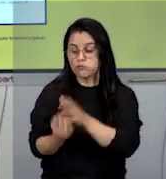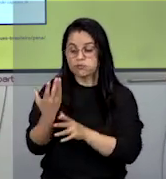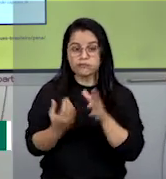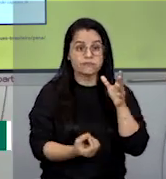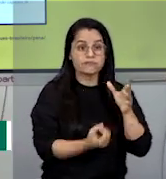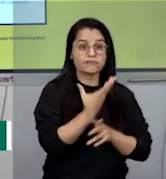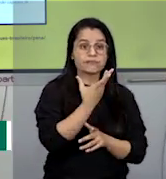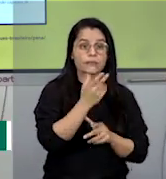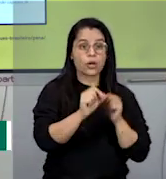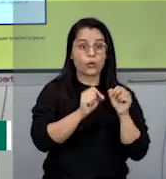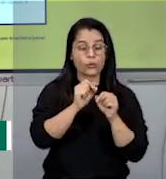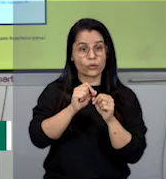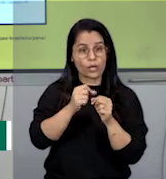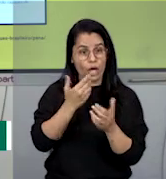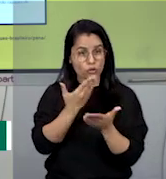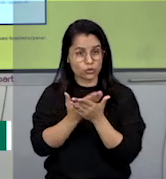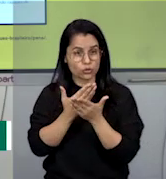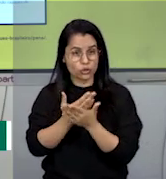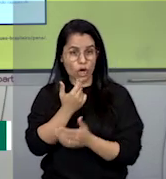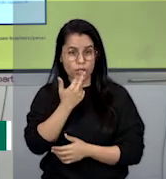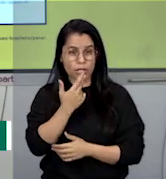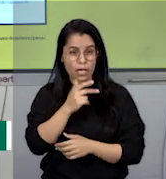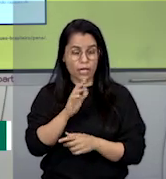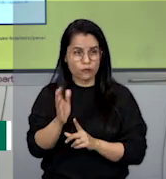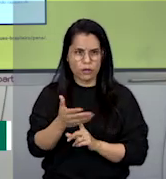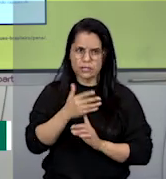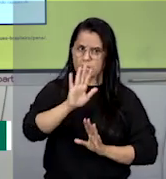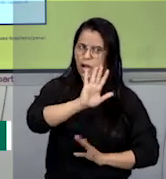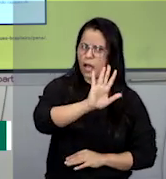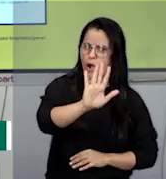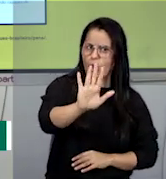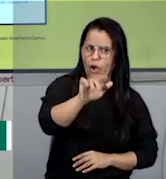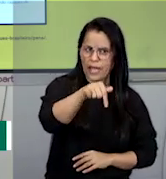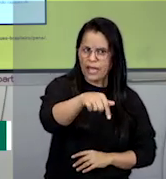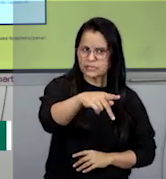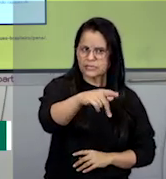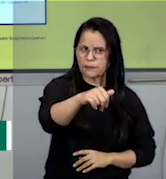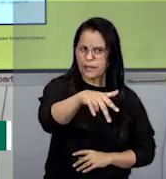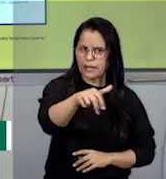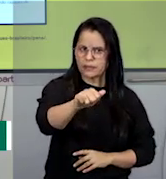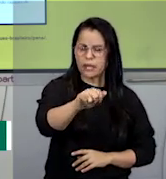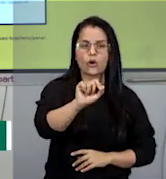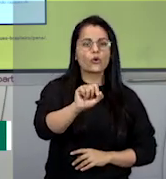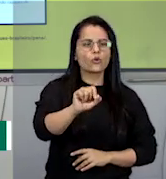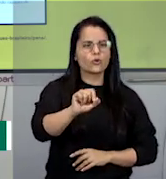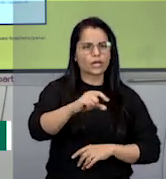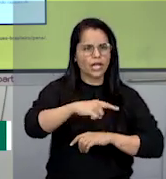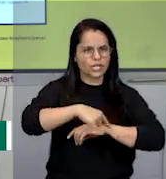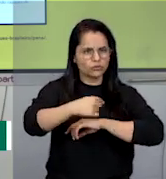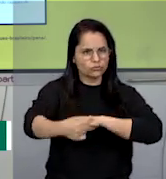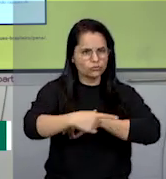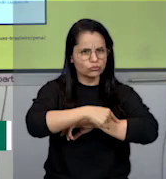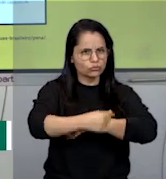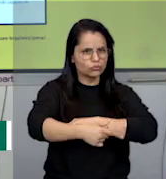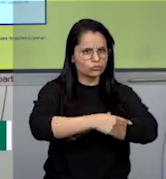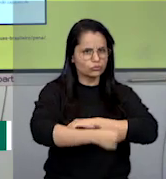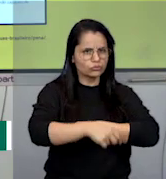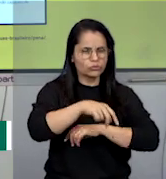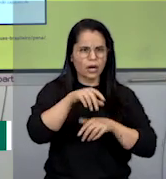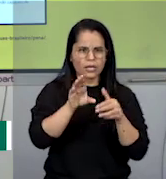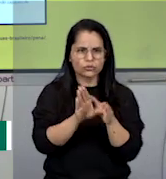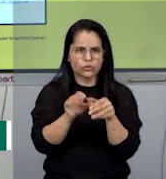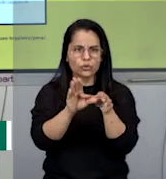origem dela, os estudiosos da língua conservam. Falam, olha, essa pena aqui de cobertura de corpo de